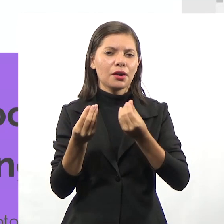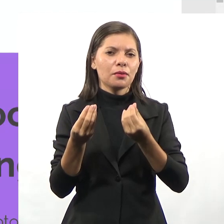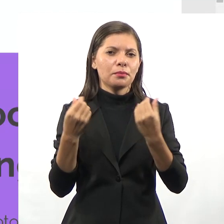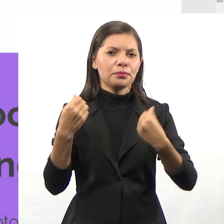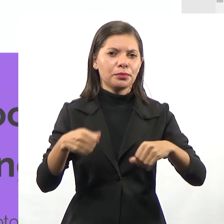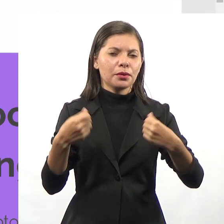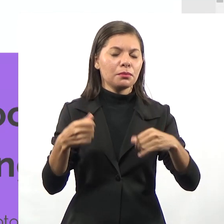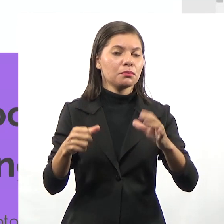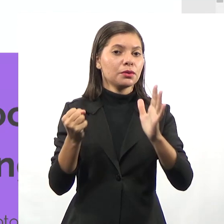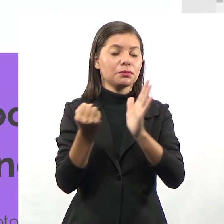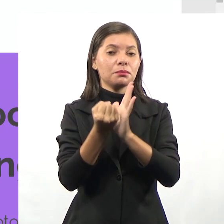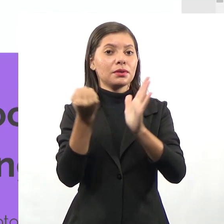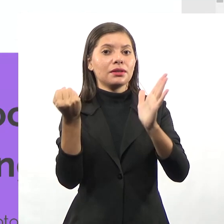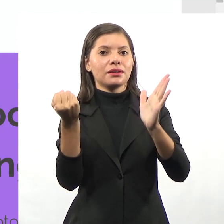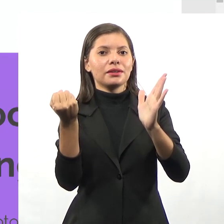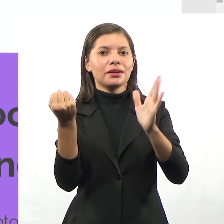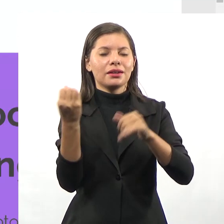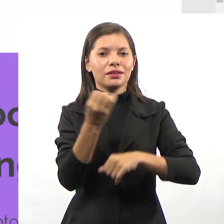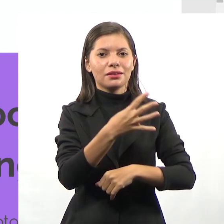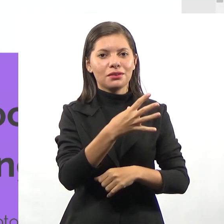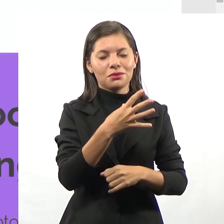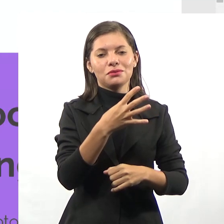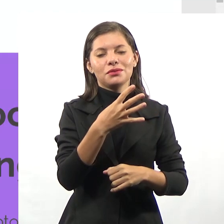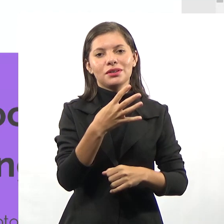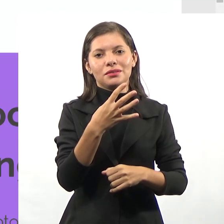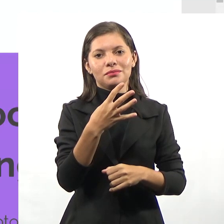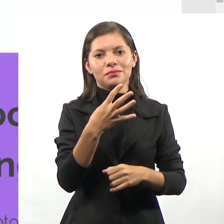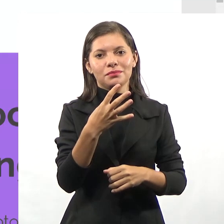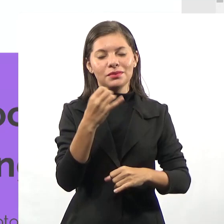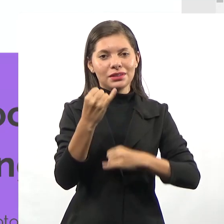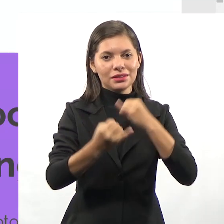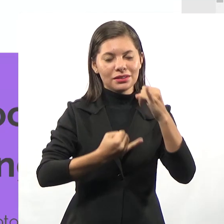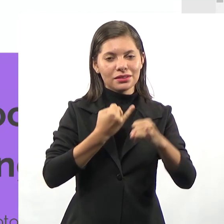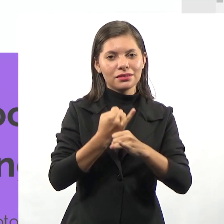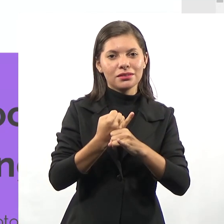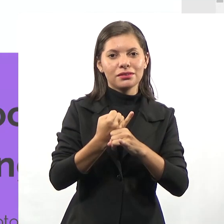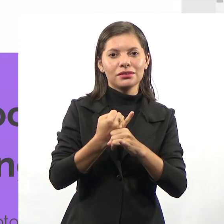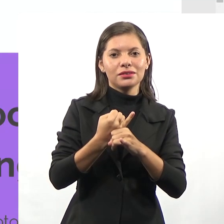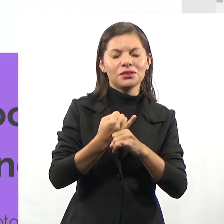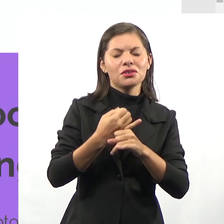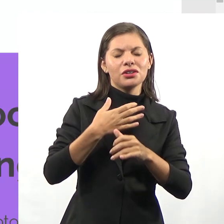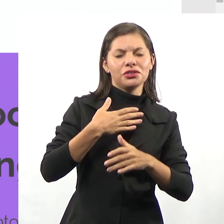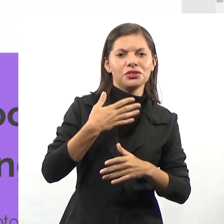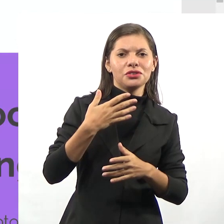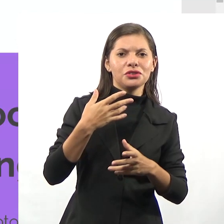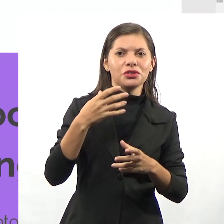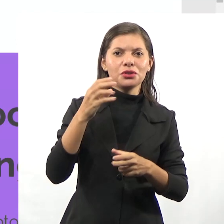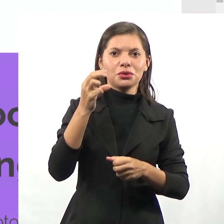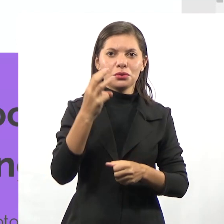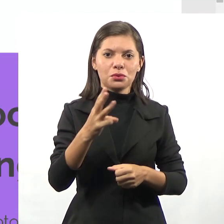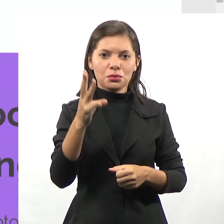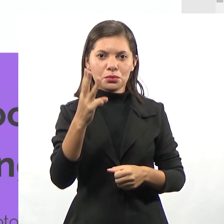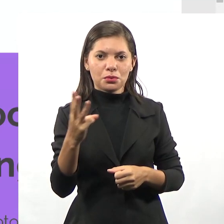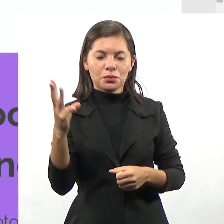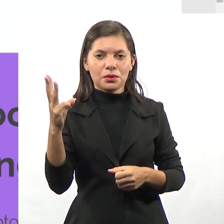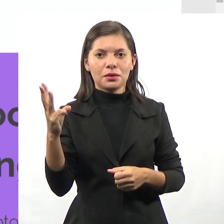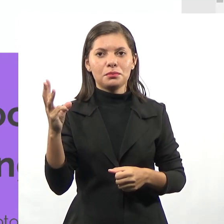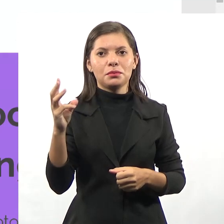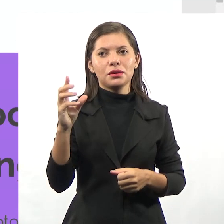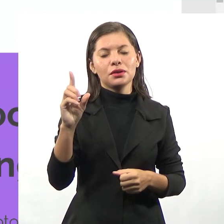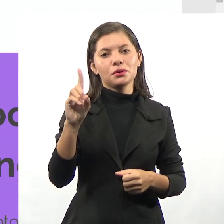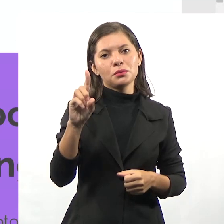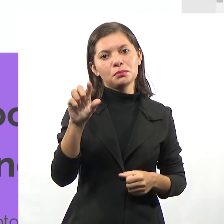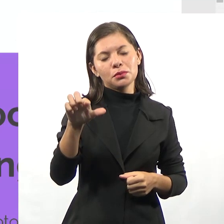seria algo que poderia marcar a nova evolução de internet? E quando a gente fala de internet, de Web 1.0